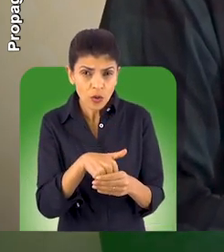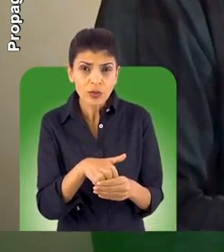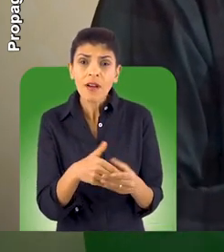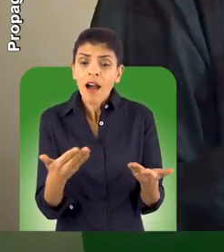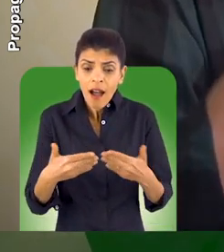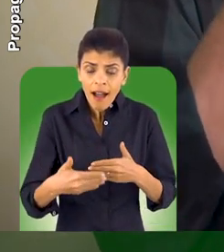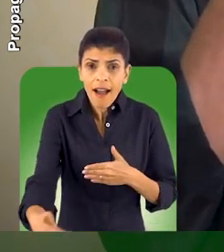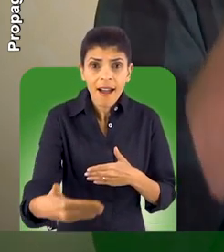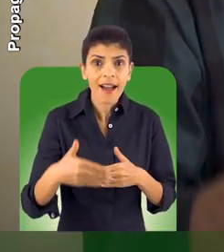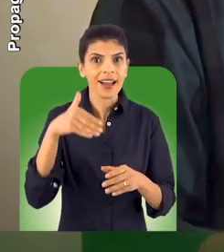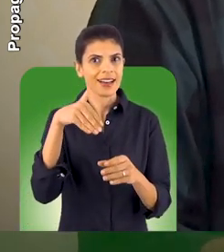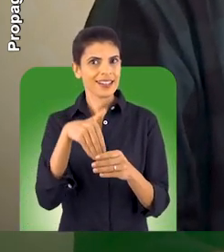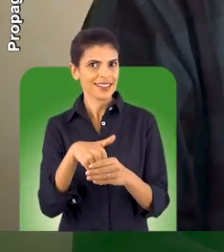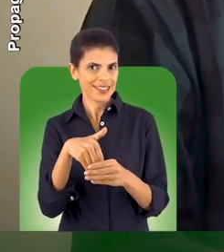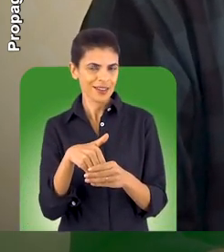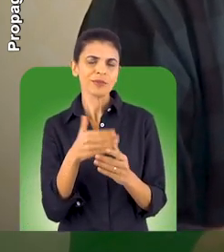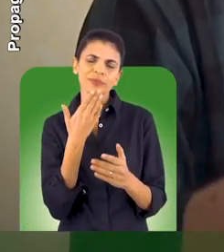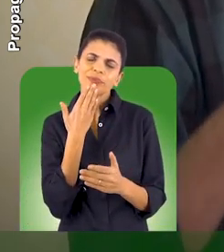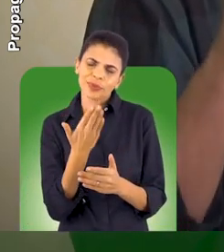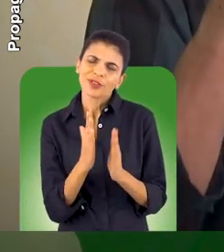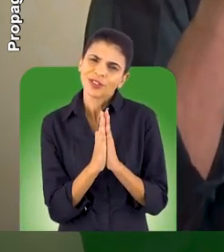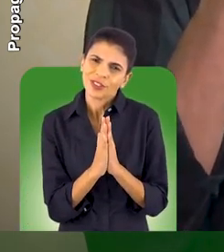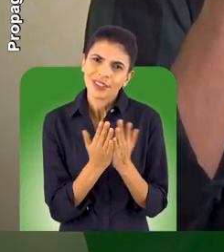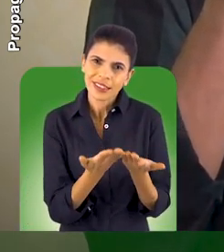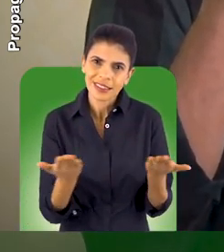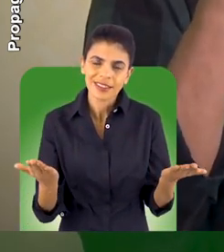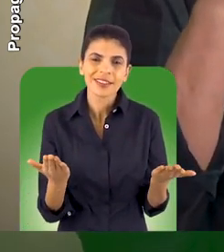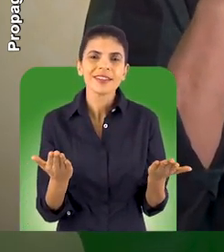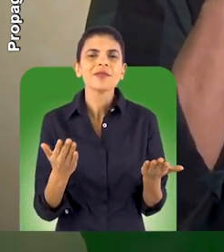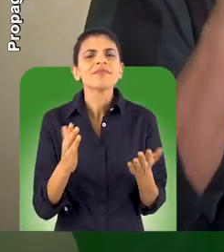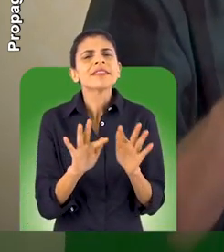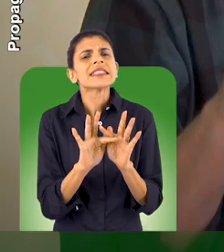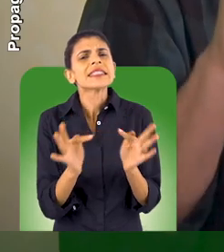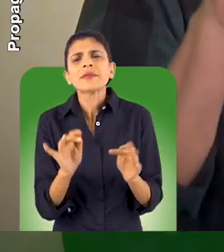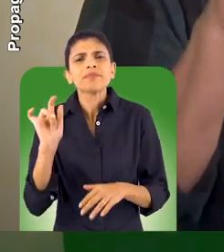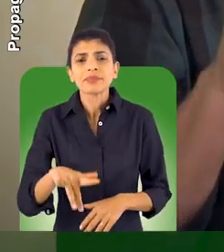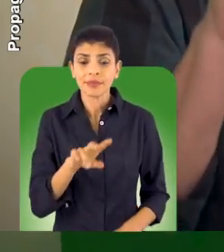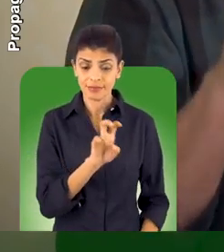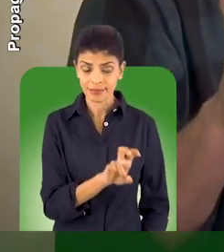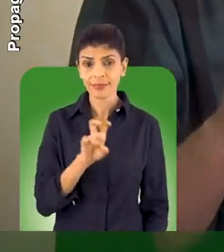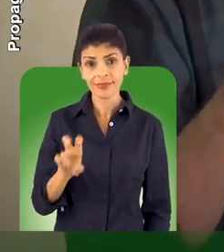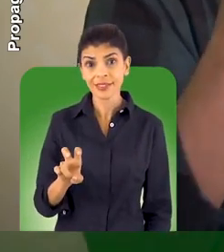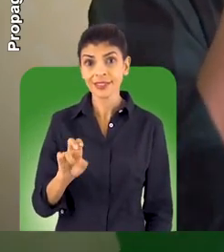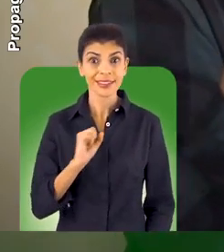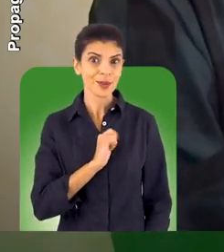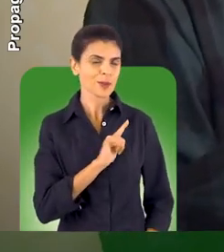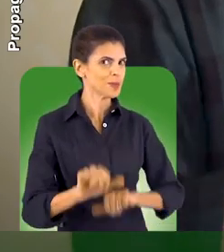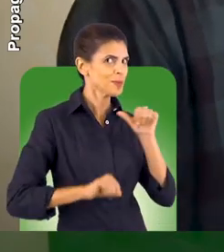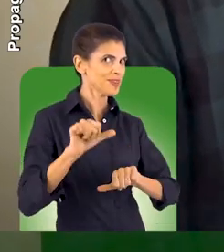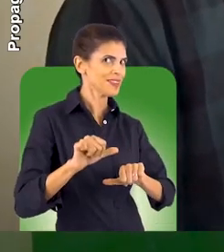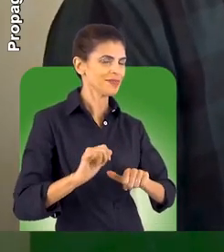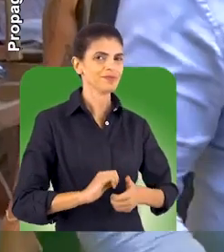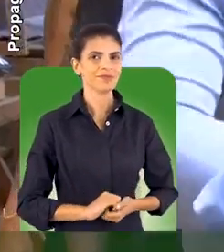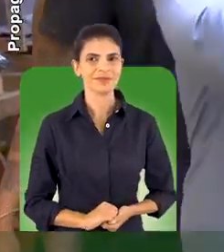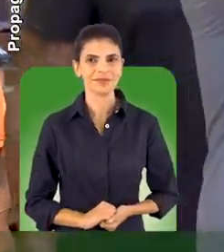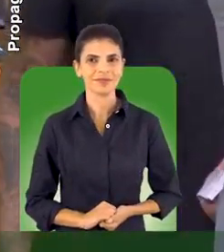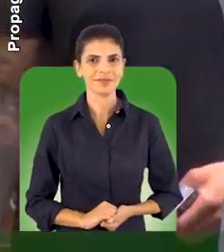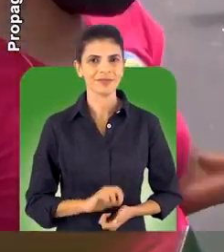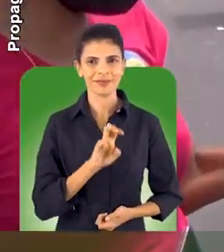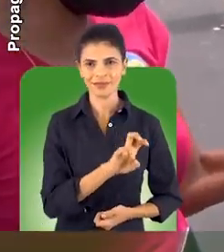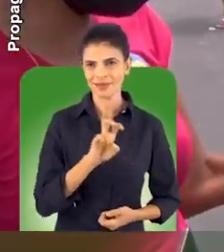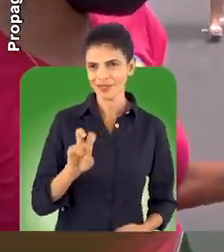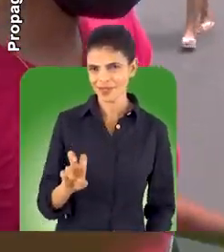para você agora nas próximas eleições e com o gesto 55 você muda São Gonçalo.